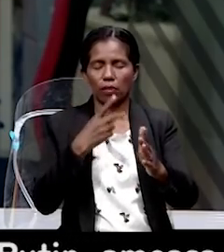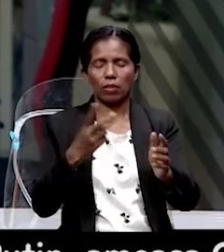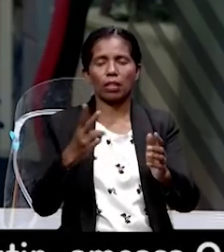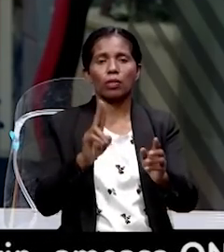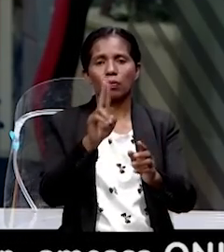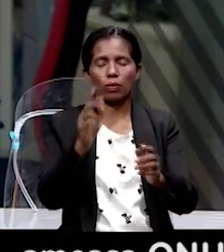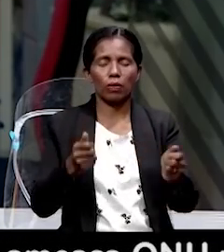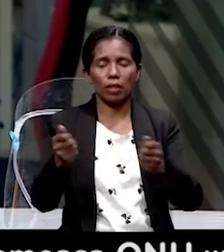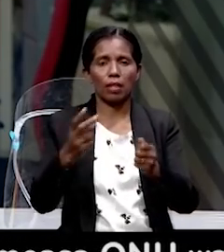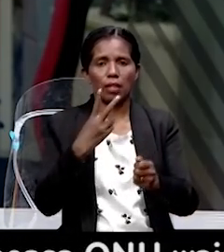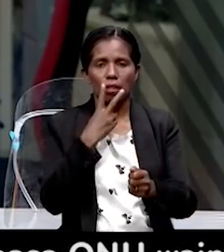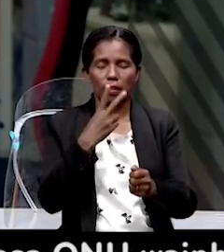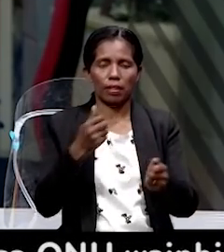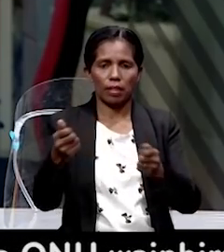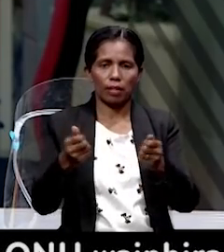careta.